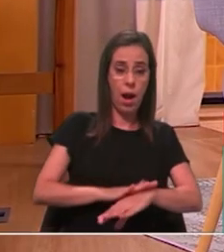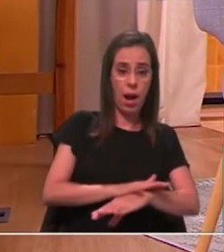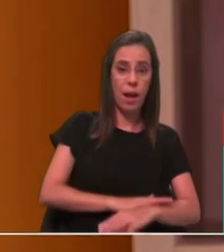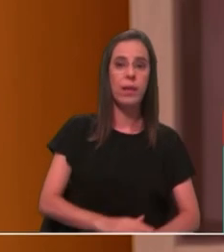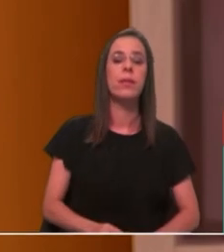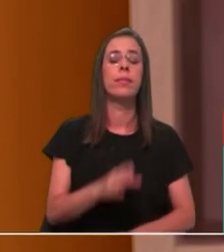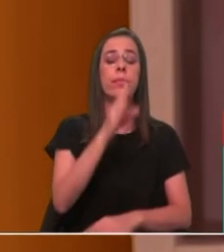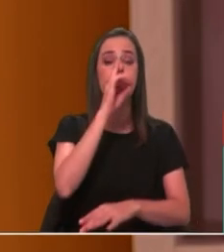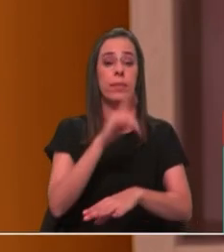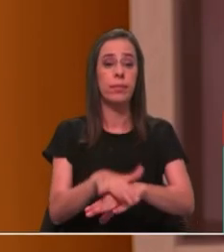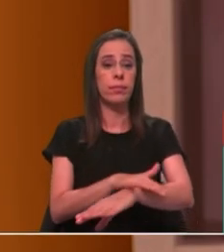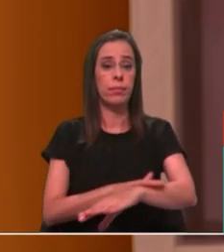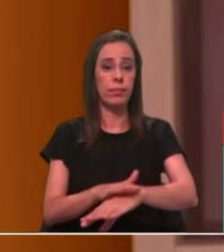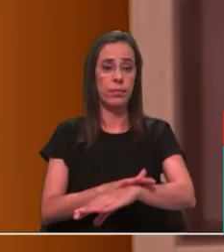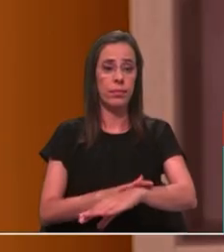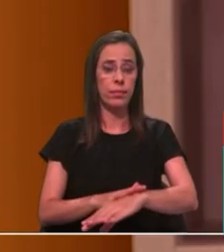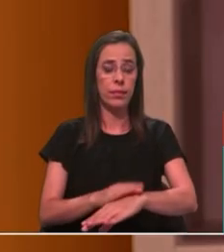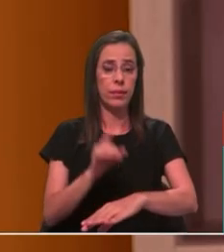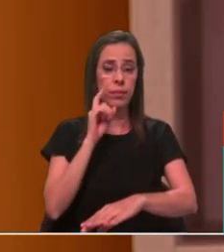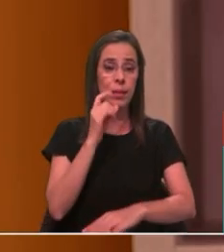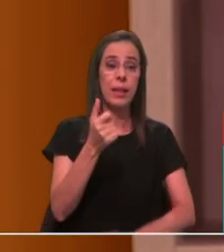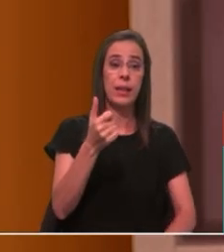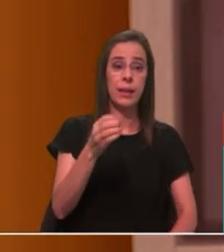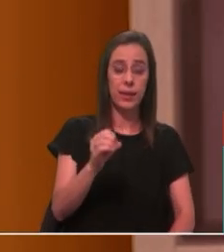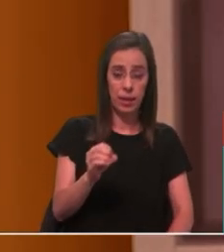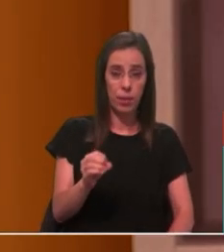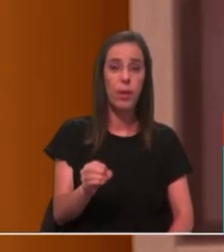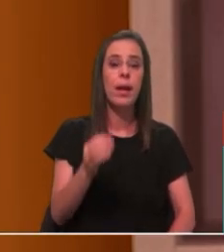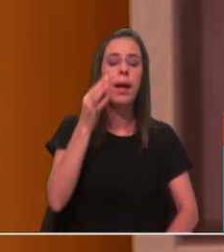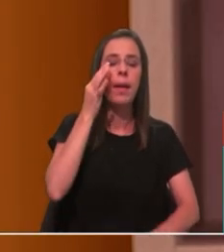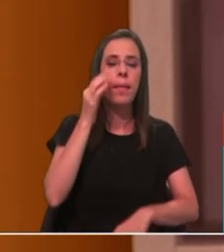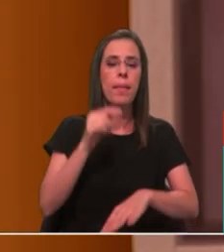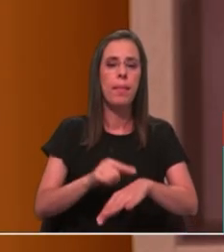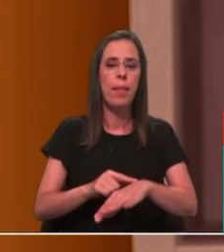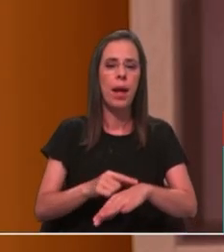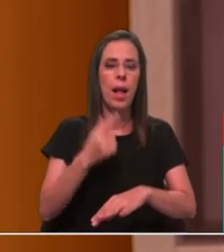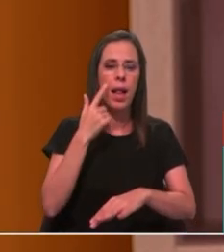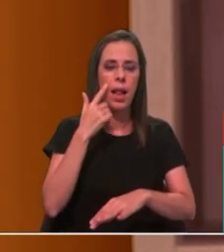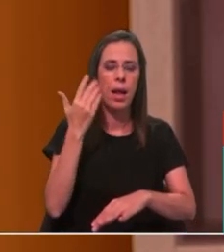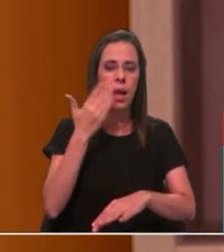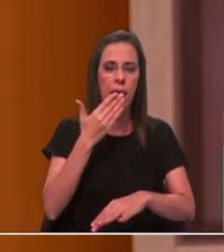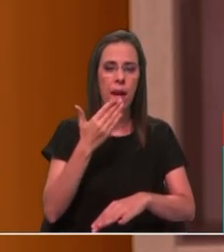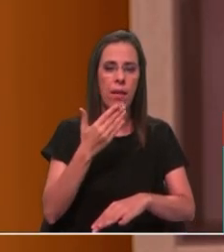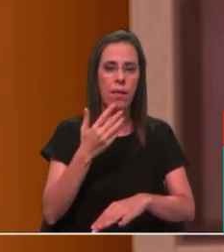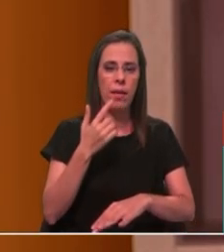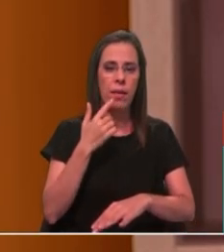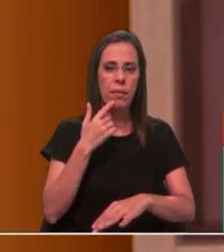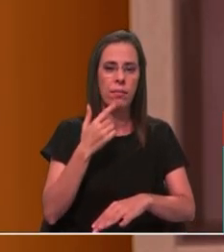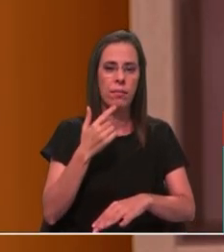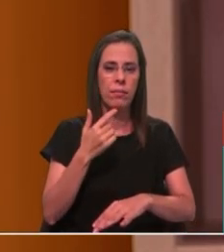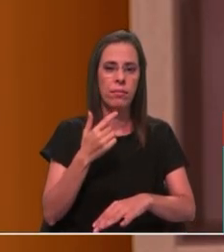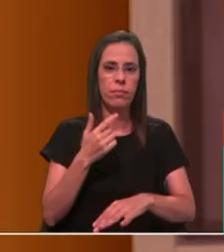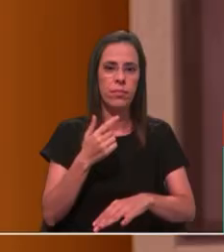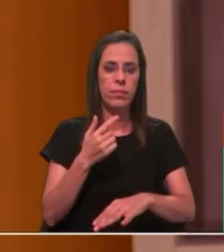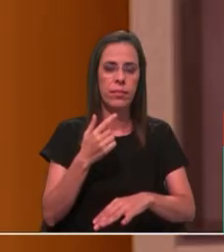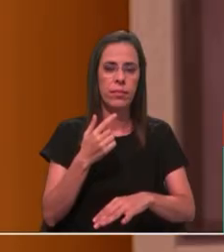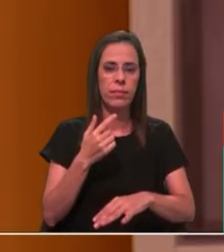ela aplicar um protetor com um fator de proteção 50, a pele dela vai demorar 500 vezes, ou